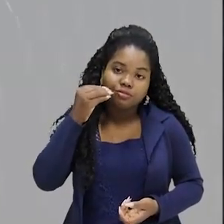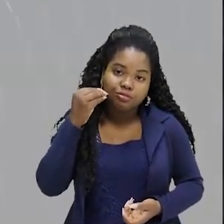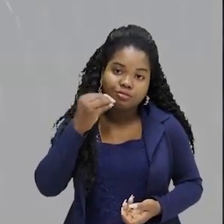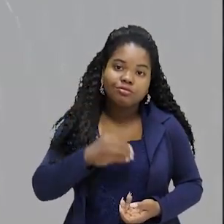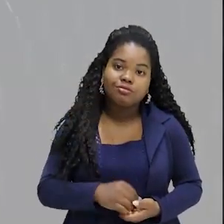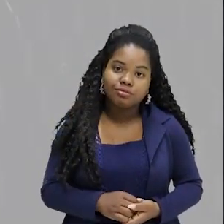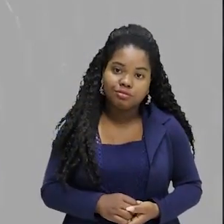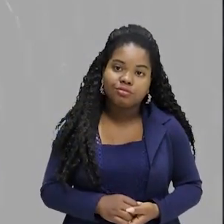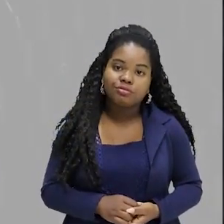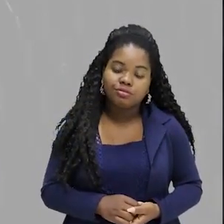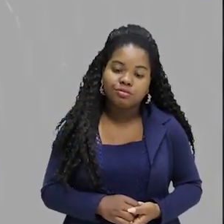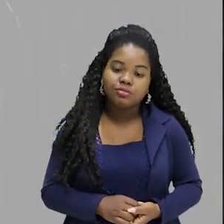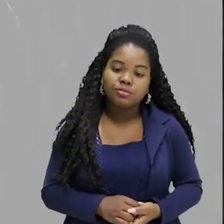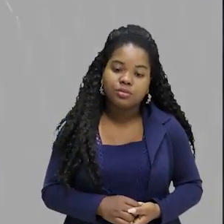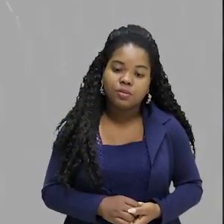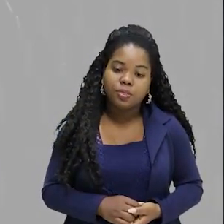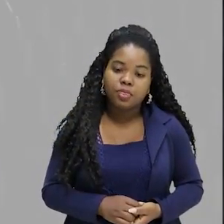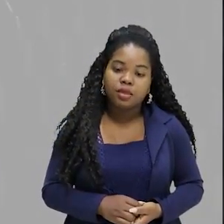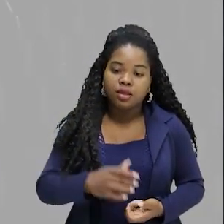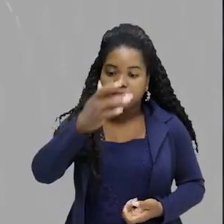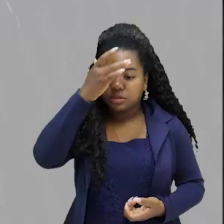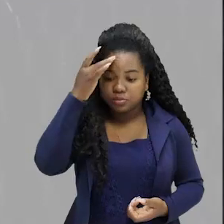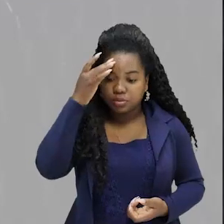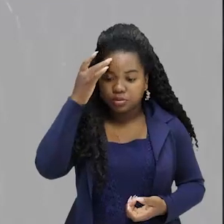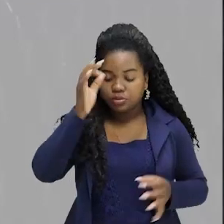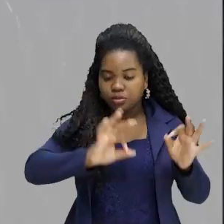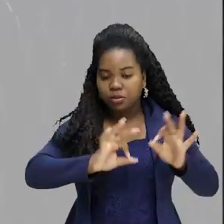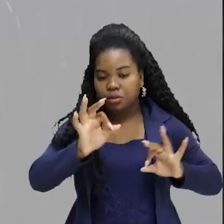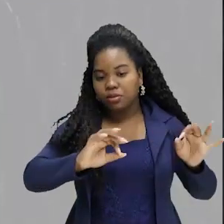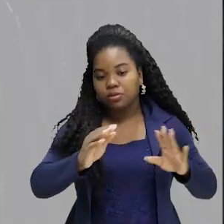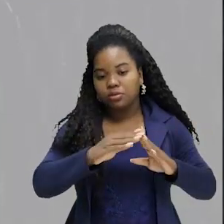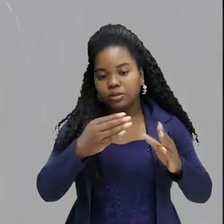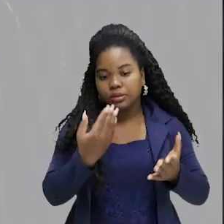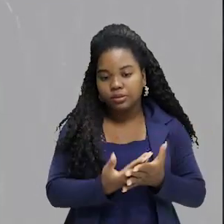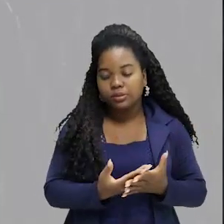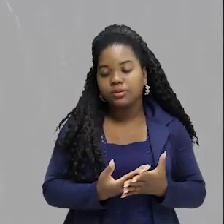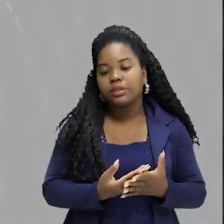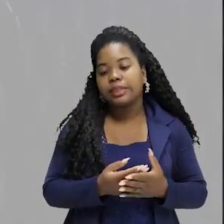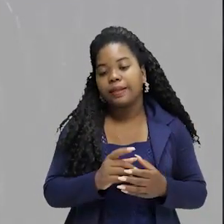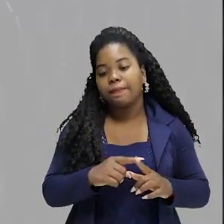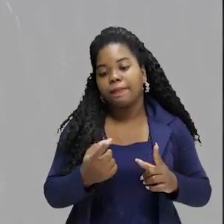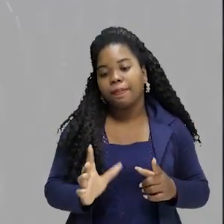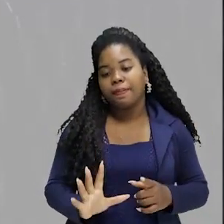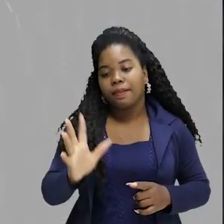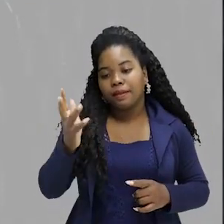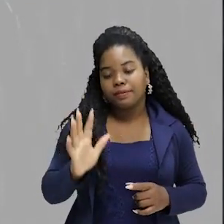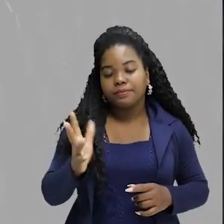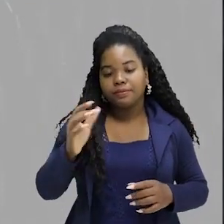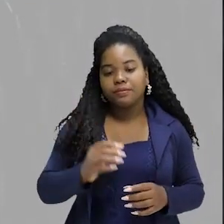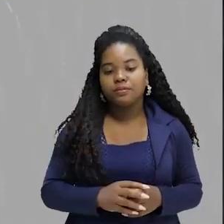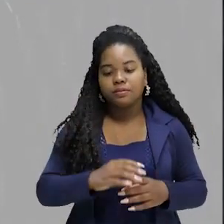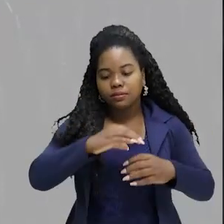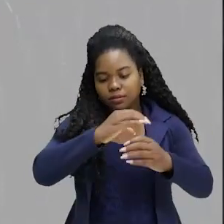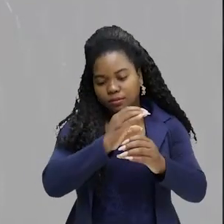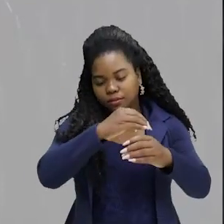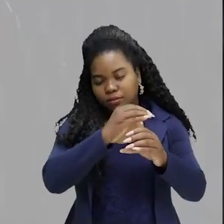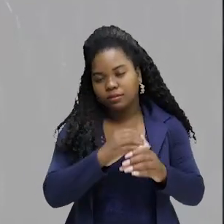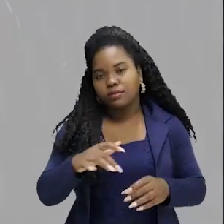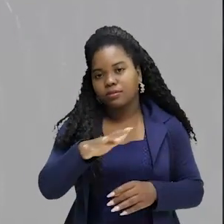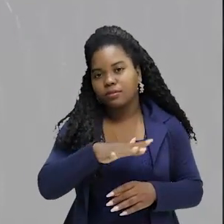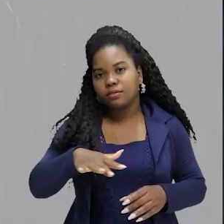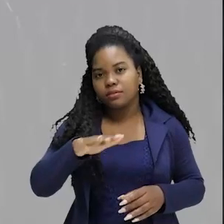podemos fazer na escola, sem problema nenhum, mas que acontece basicamente em laboratórios de análise